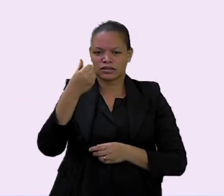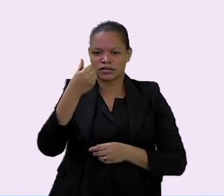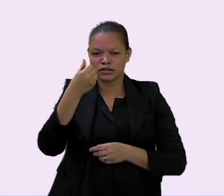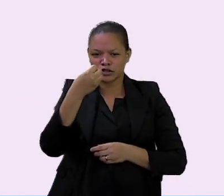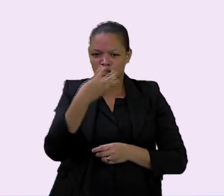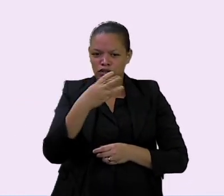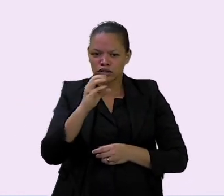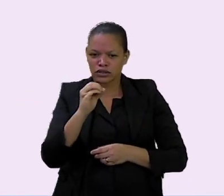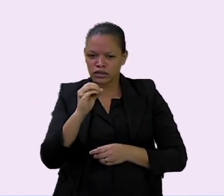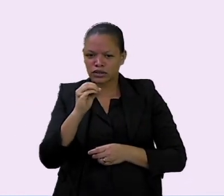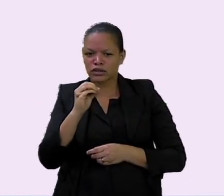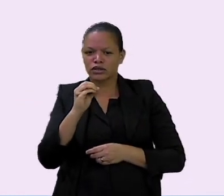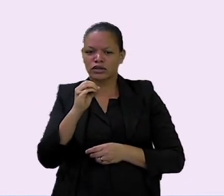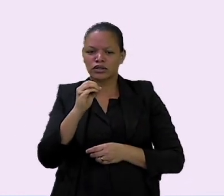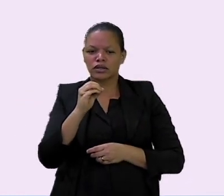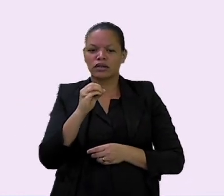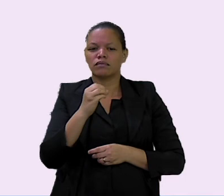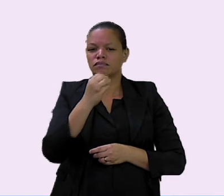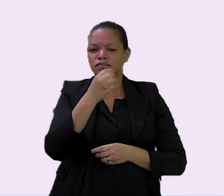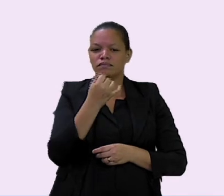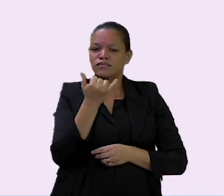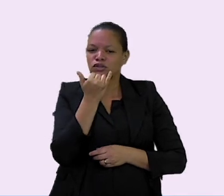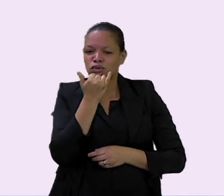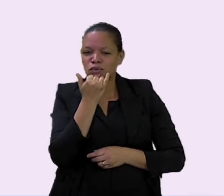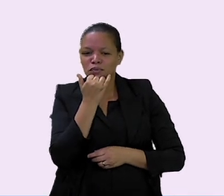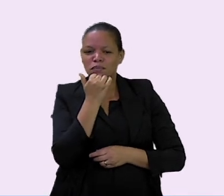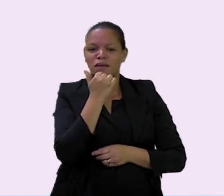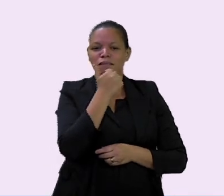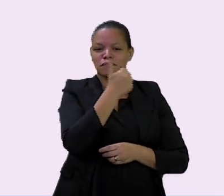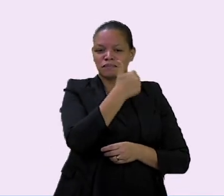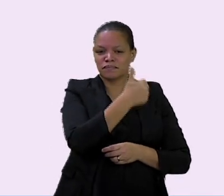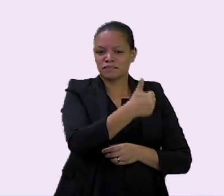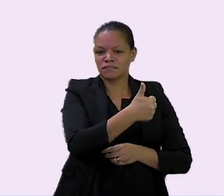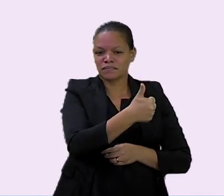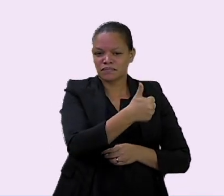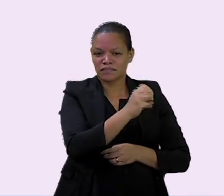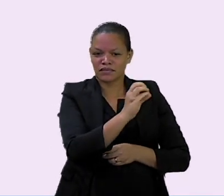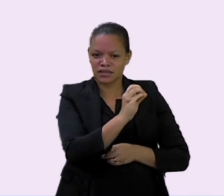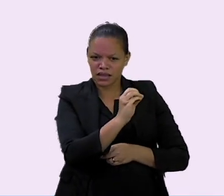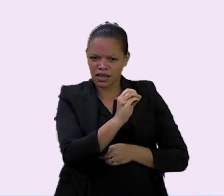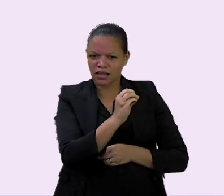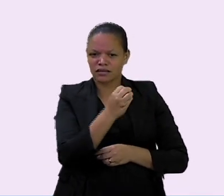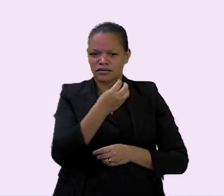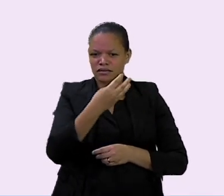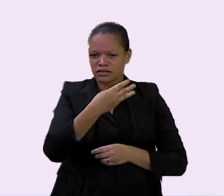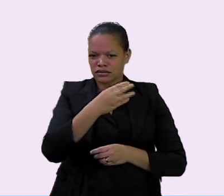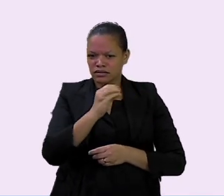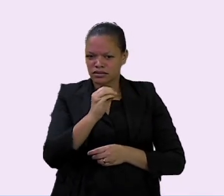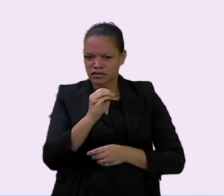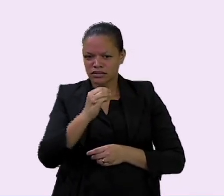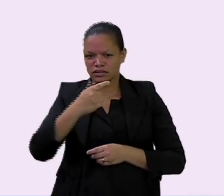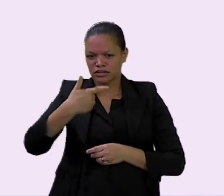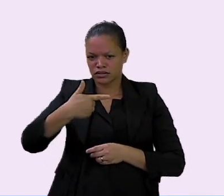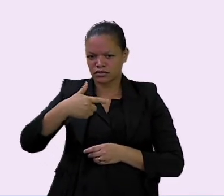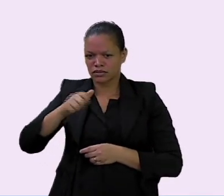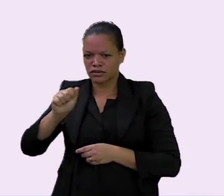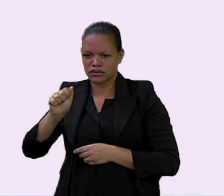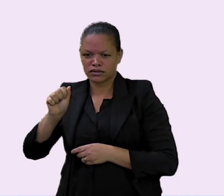frações nos desenhos abaixo. Então, veja bem, aqui abaixo eu tenho 32 quadradinhos